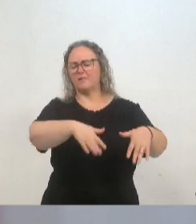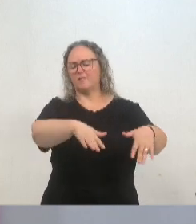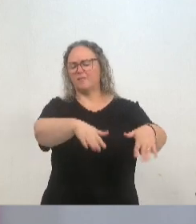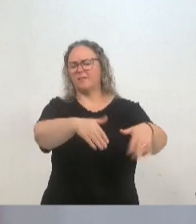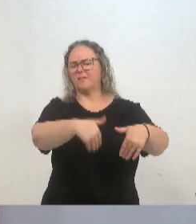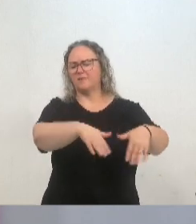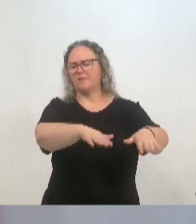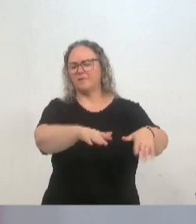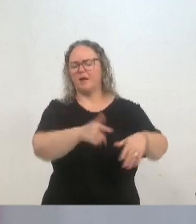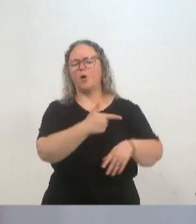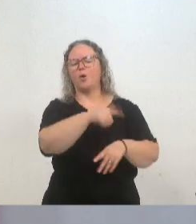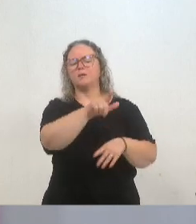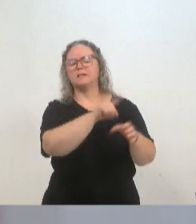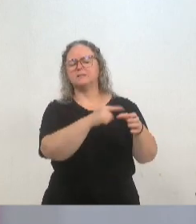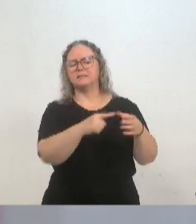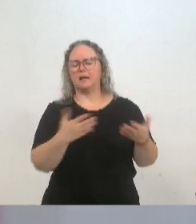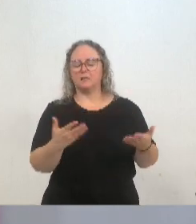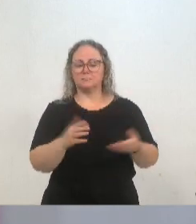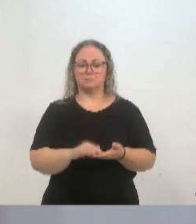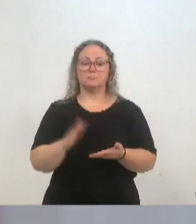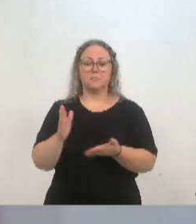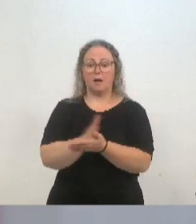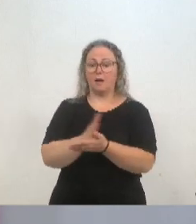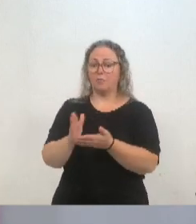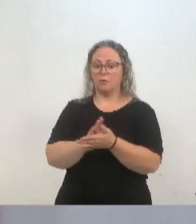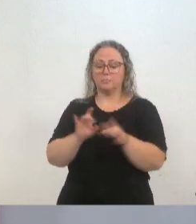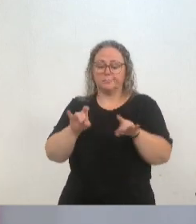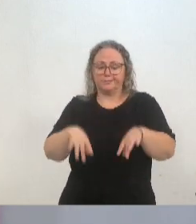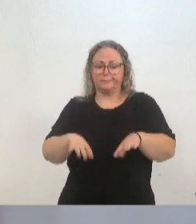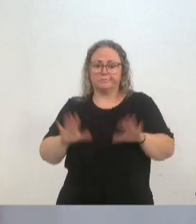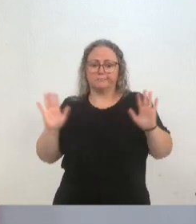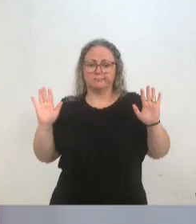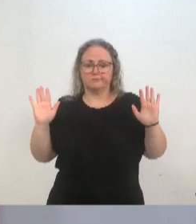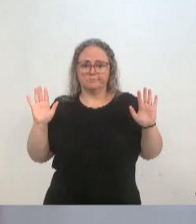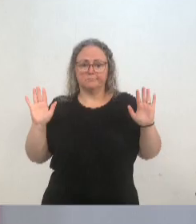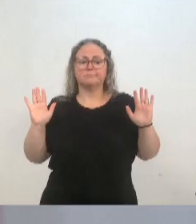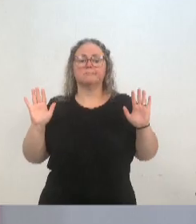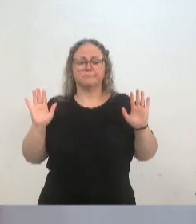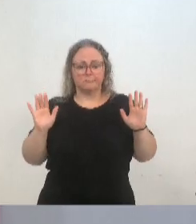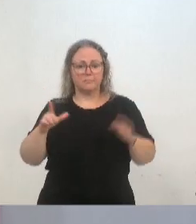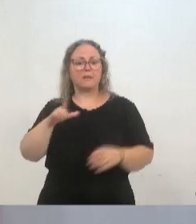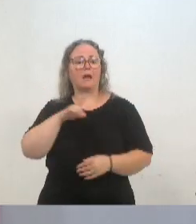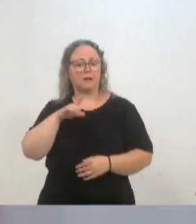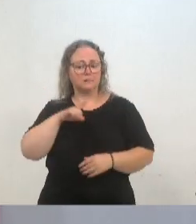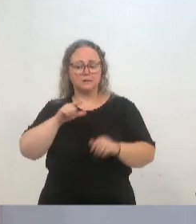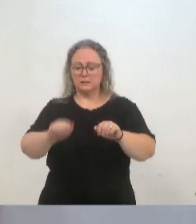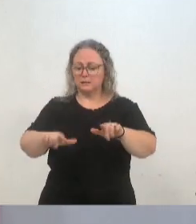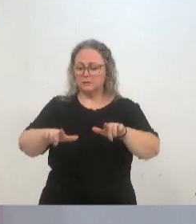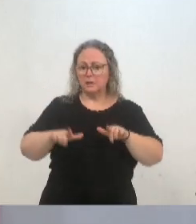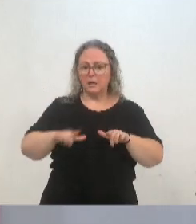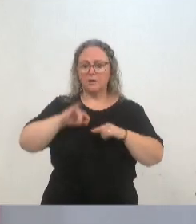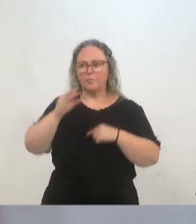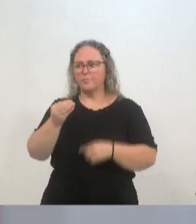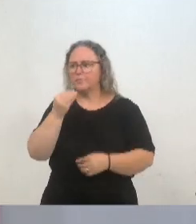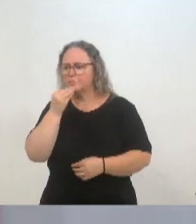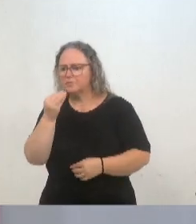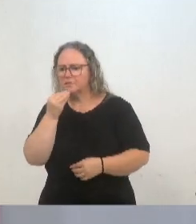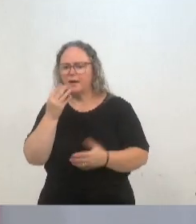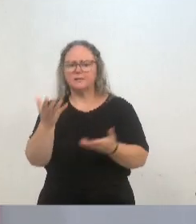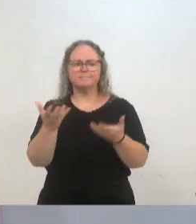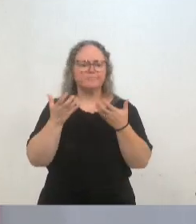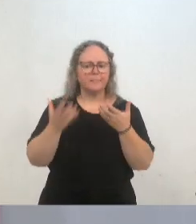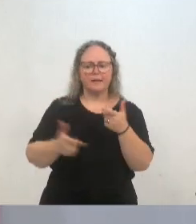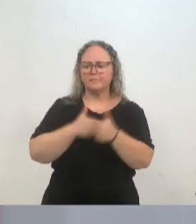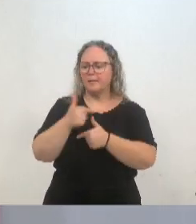gerações? Já tem muita gente deixando a nossa cidade. Pessoas qualificadas que procuram ter oportunidade de adquirir o seu imóvel